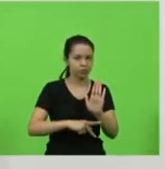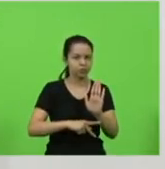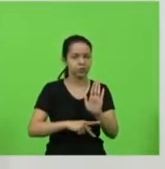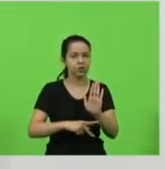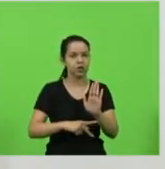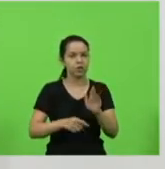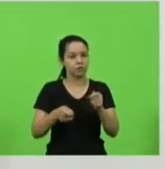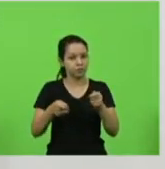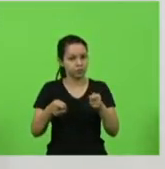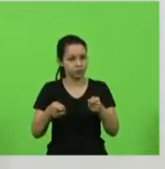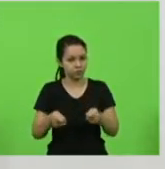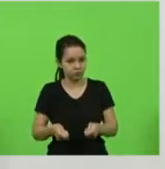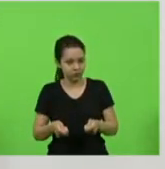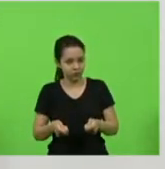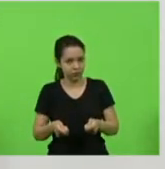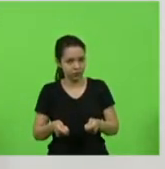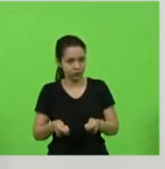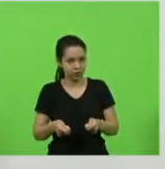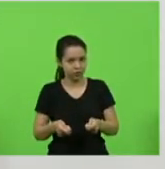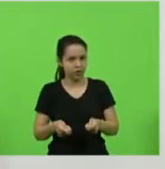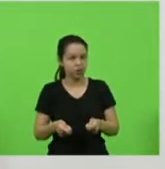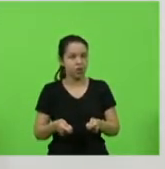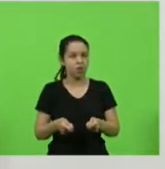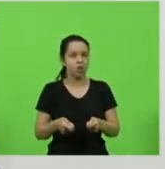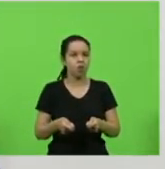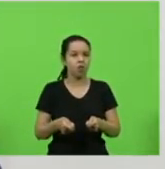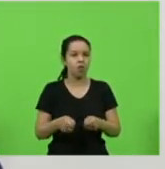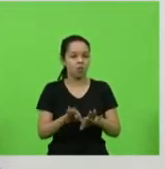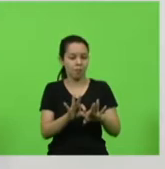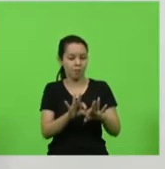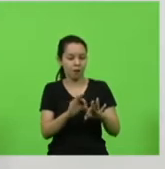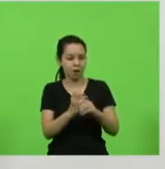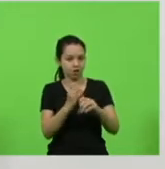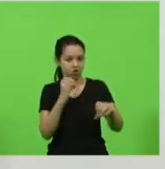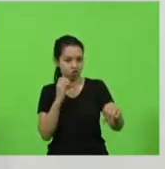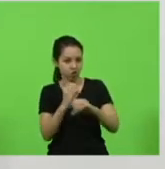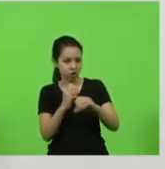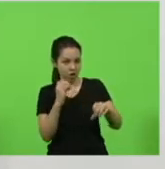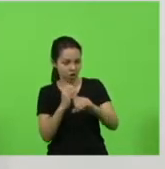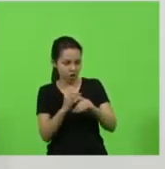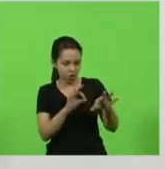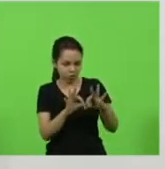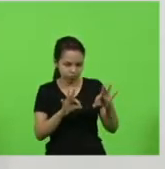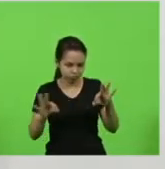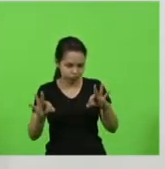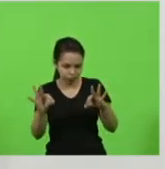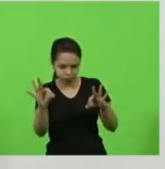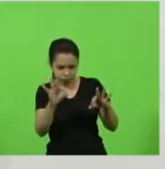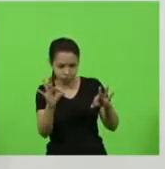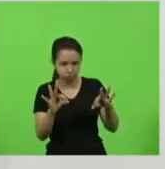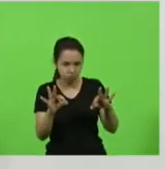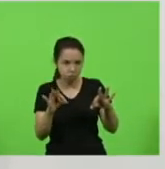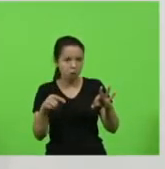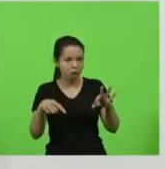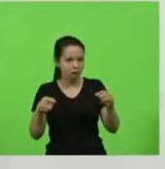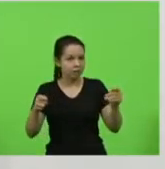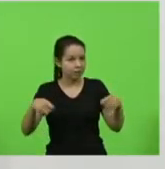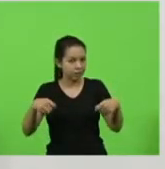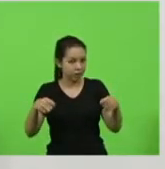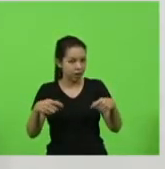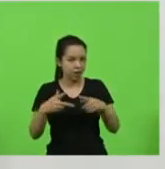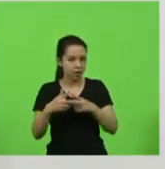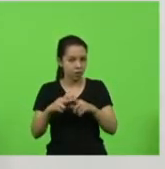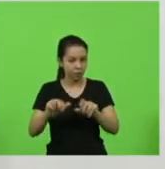consistência, com uma engenharia que, de fato, permita a recuperação e,